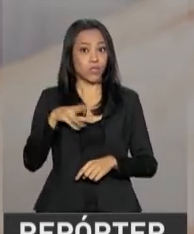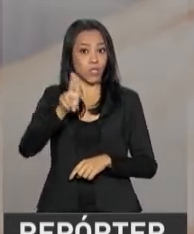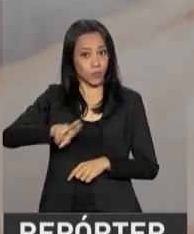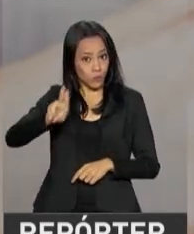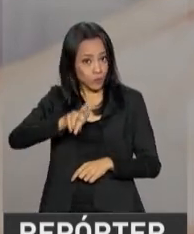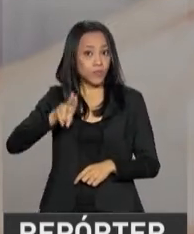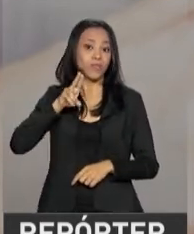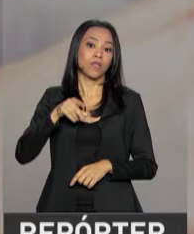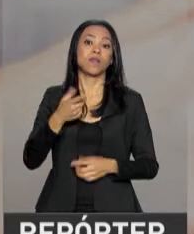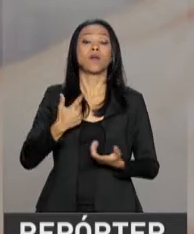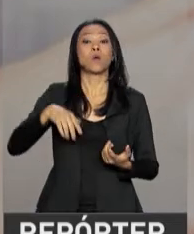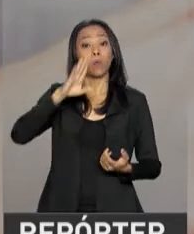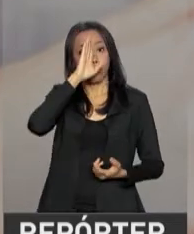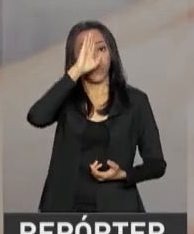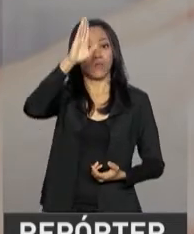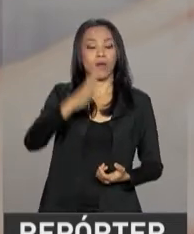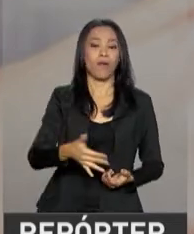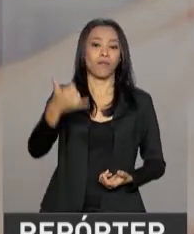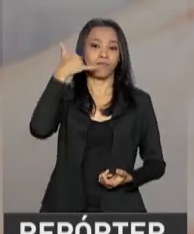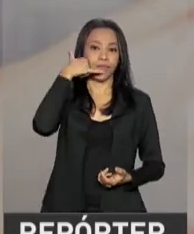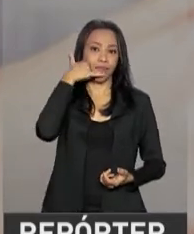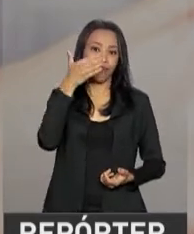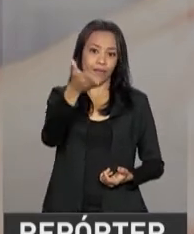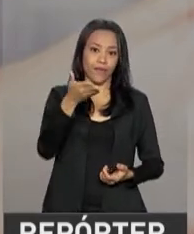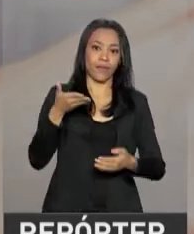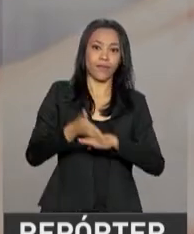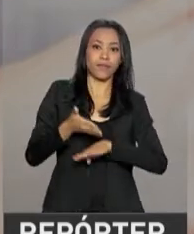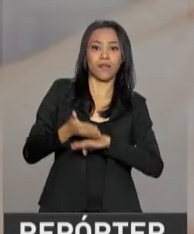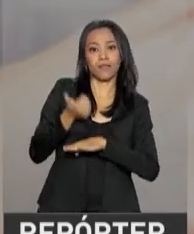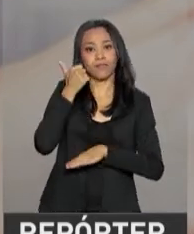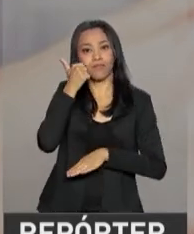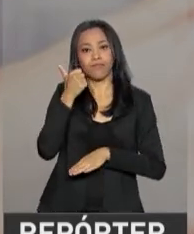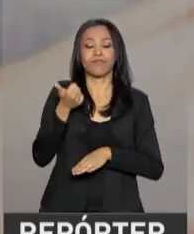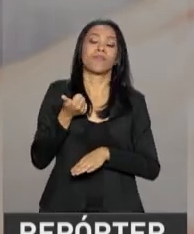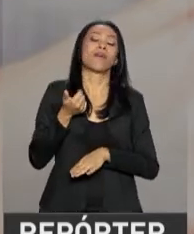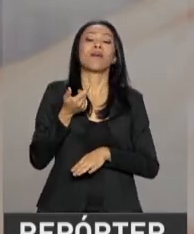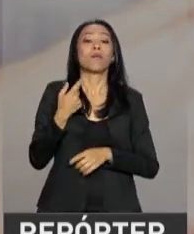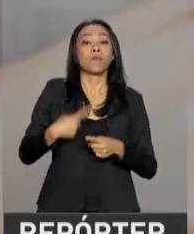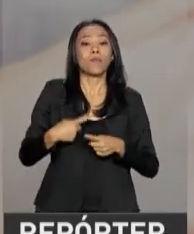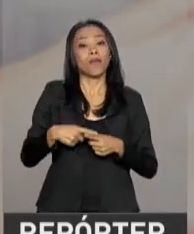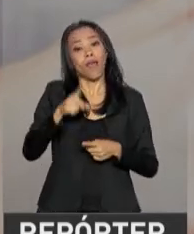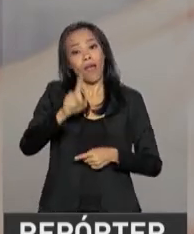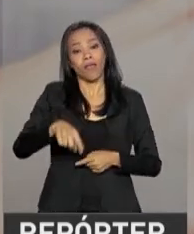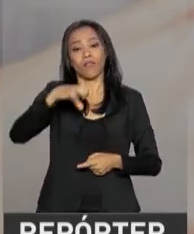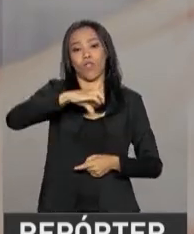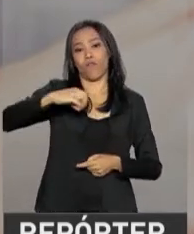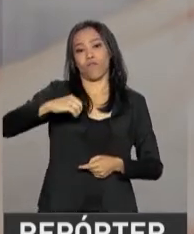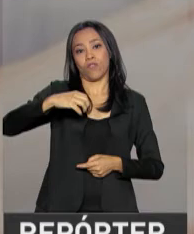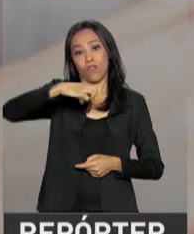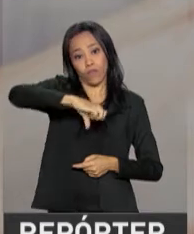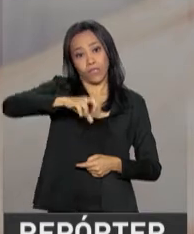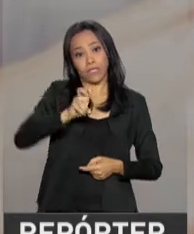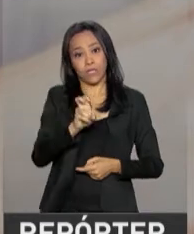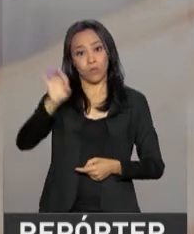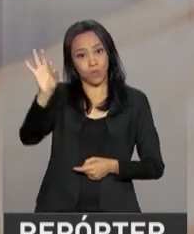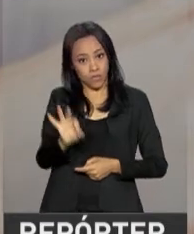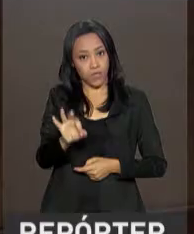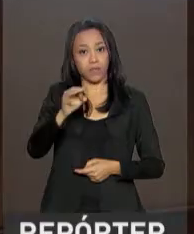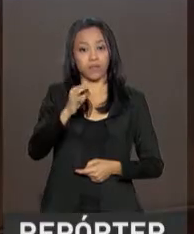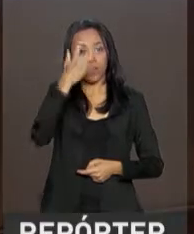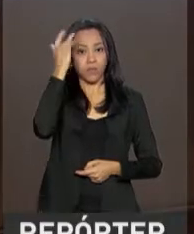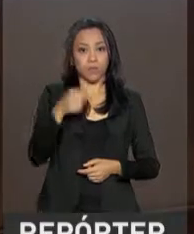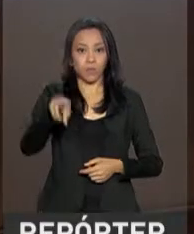celular é a principal ferramenta de acesso à internet no brasil por praticamente 95% dos internautas